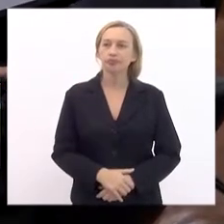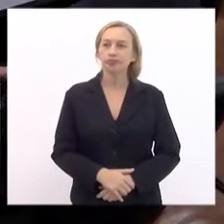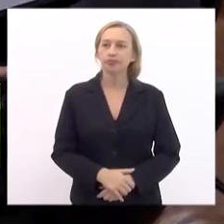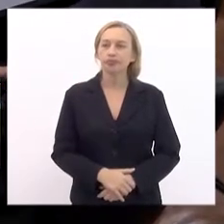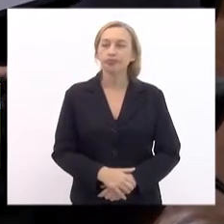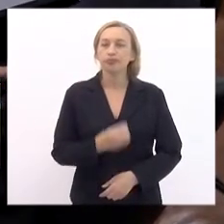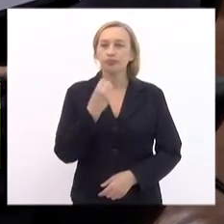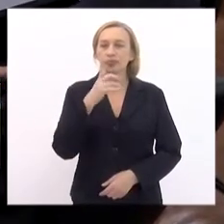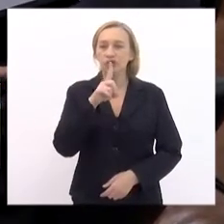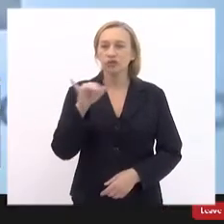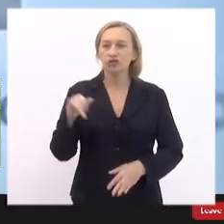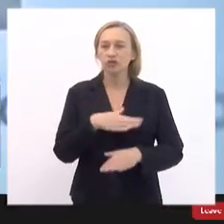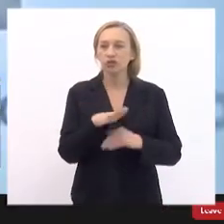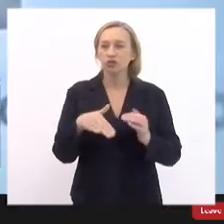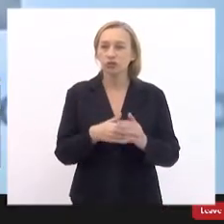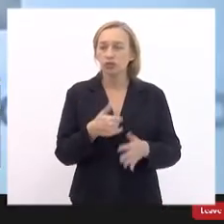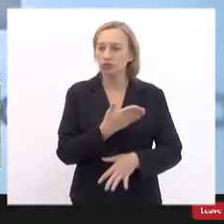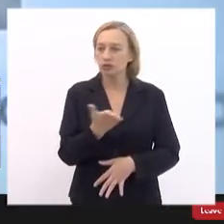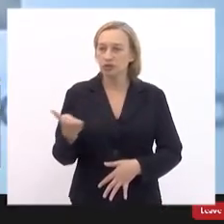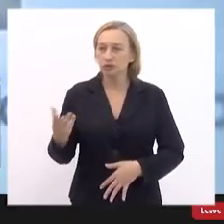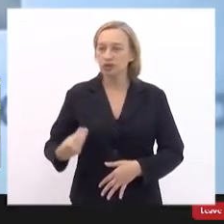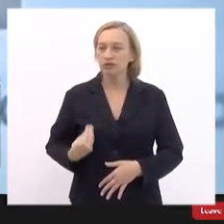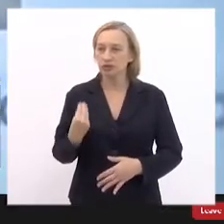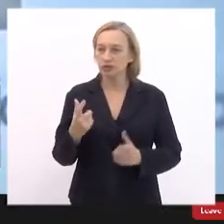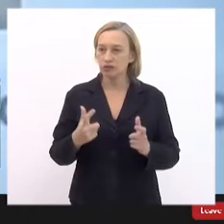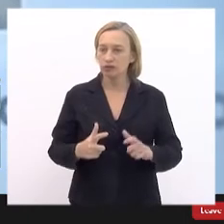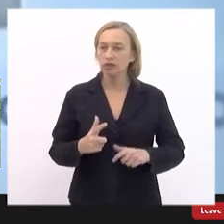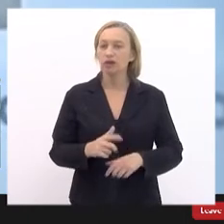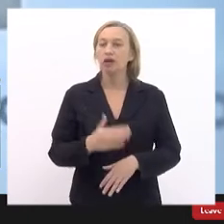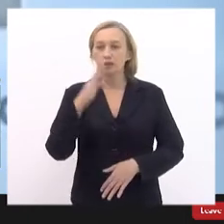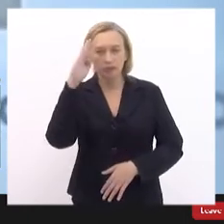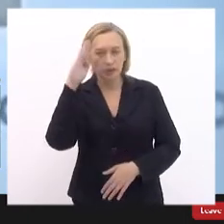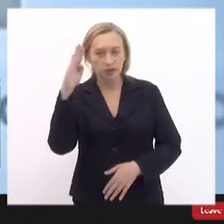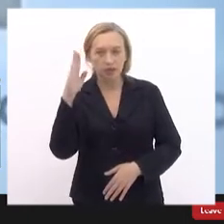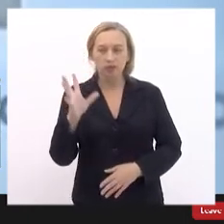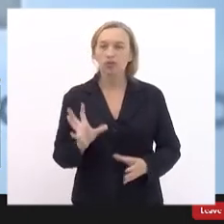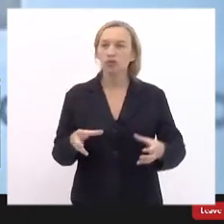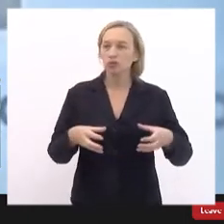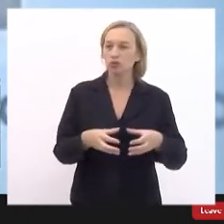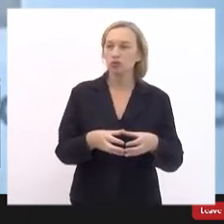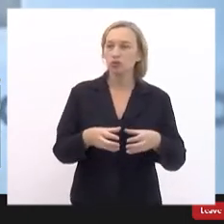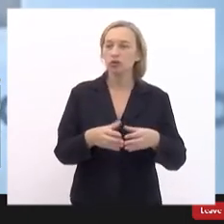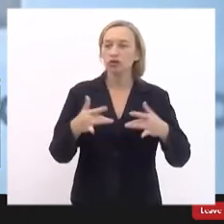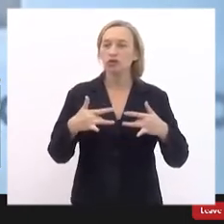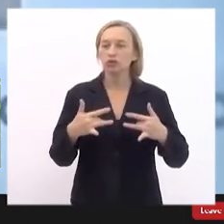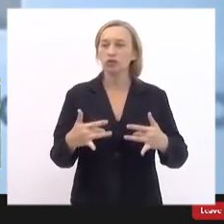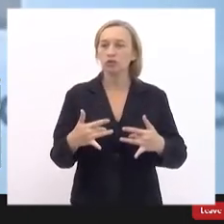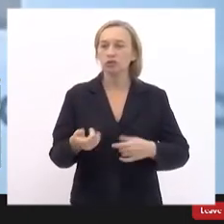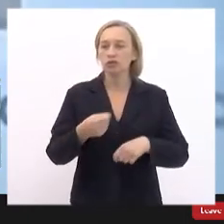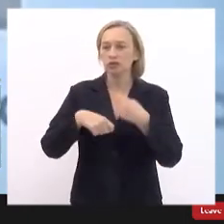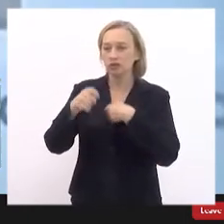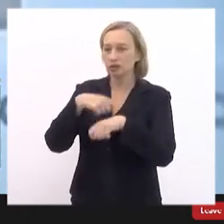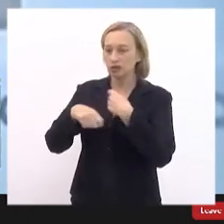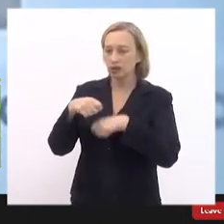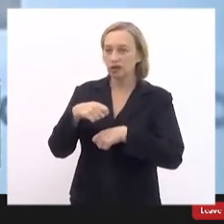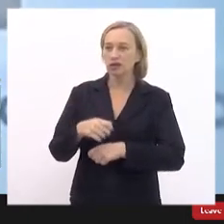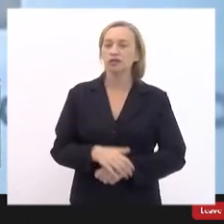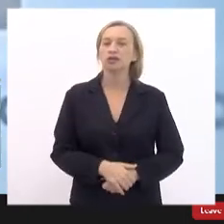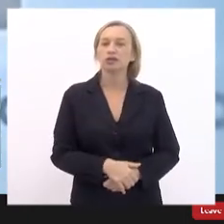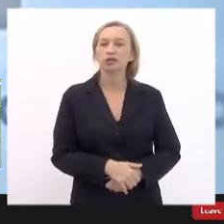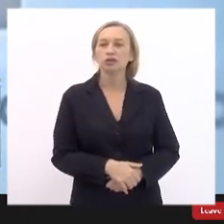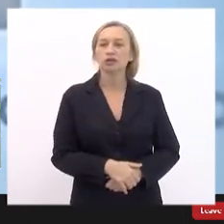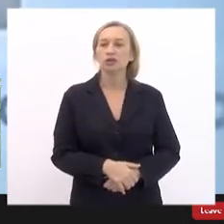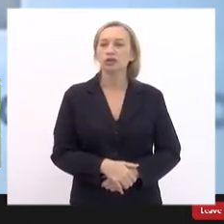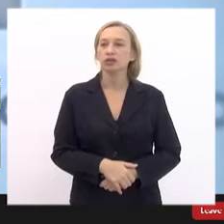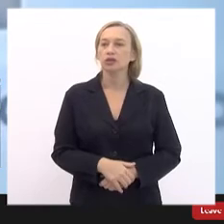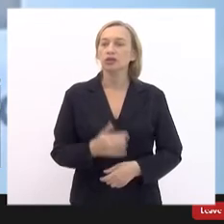Um bom dia a todas e todas presentes, as autoridades presentes, mas principalmente os coletivos de economia solidária, os empreendimentos que são da base. Eu me